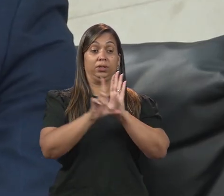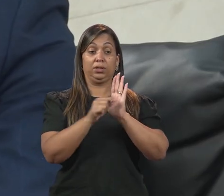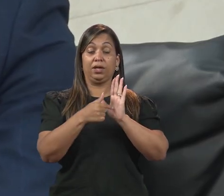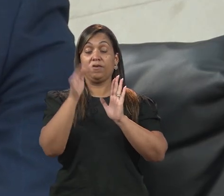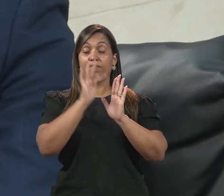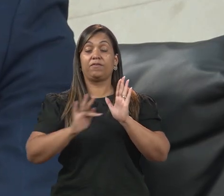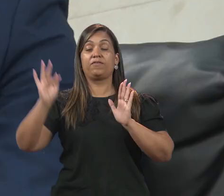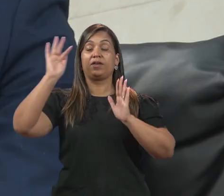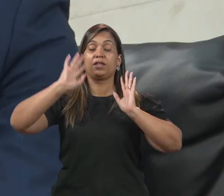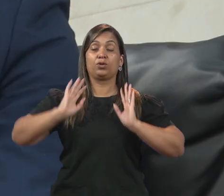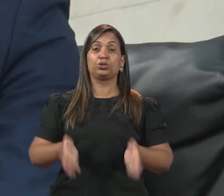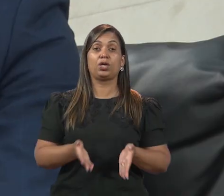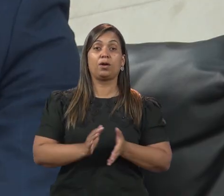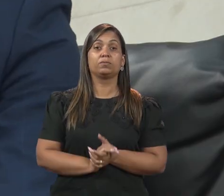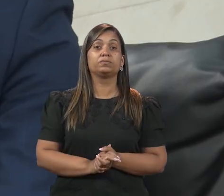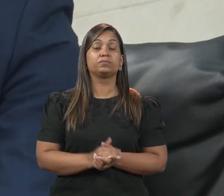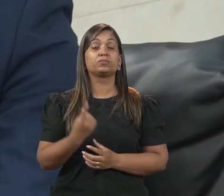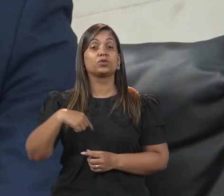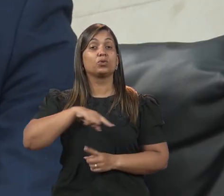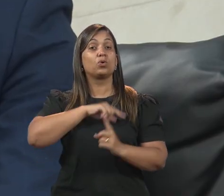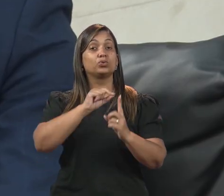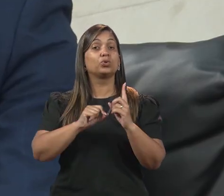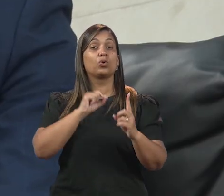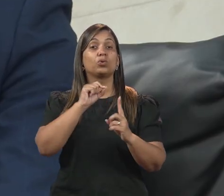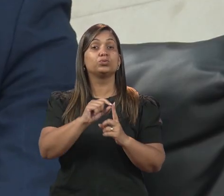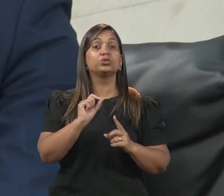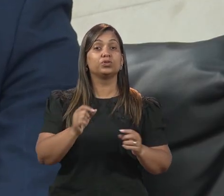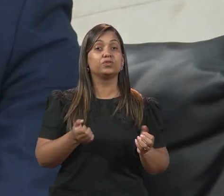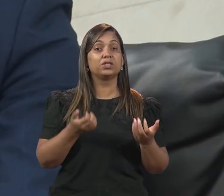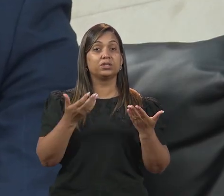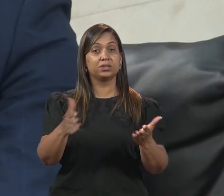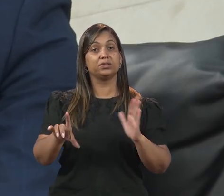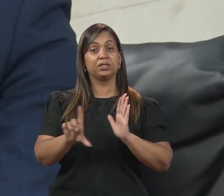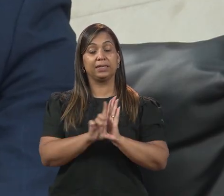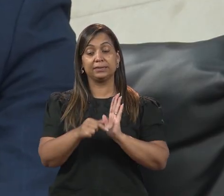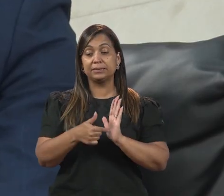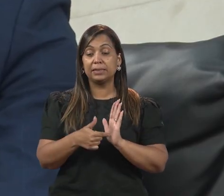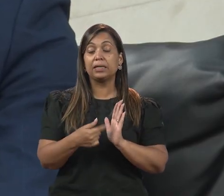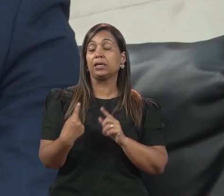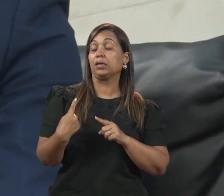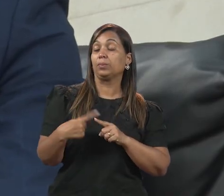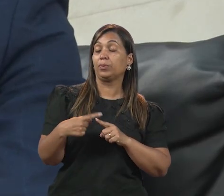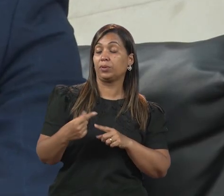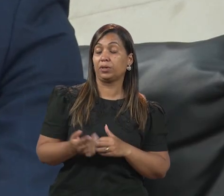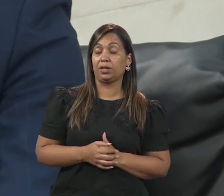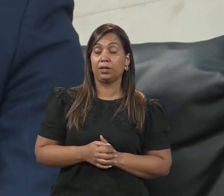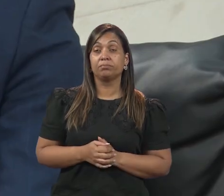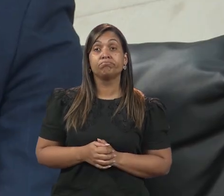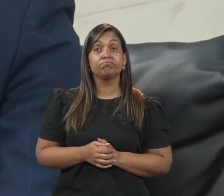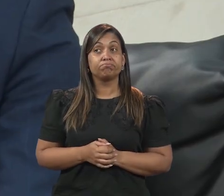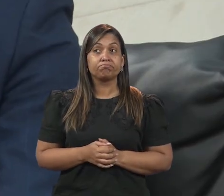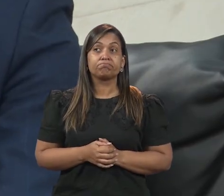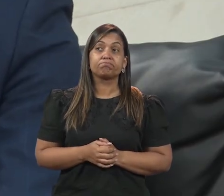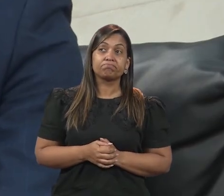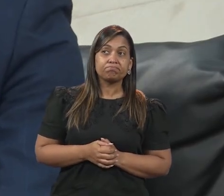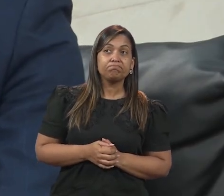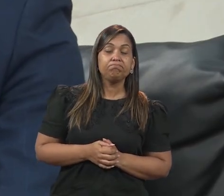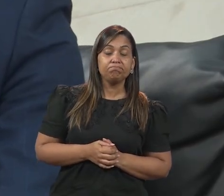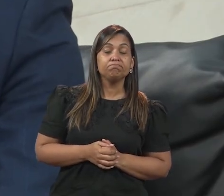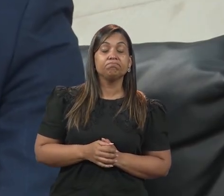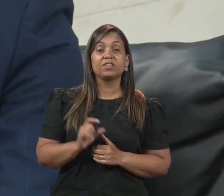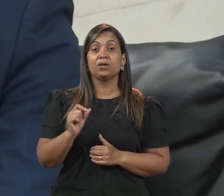lei federal. E nosso objetivo era trazer essa lei para uma lógica municipal, que é a